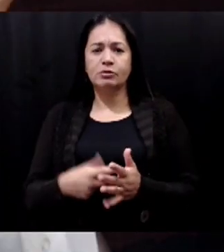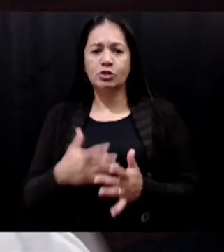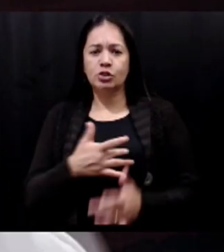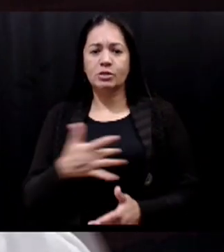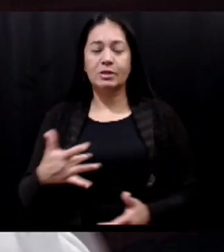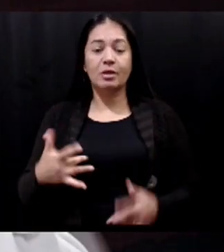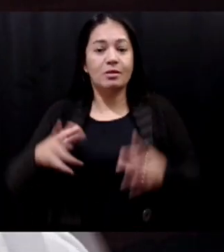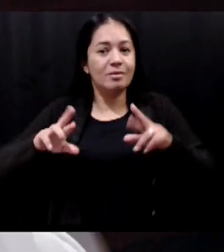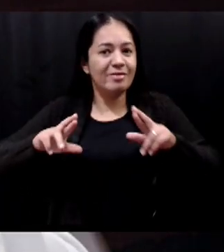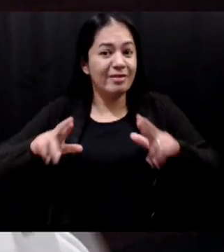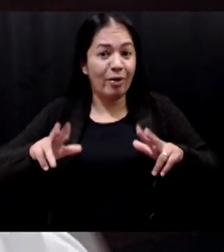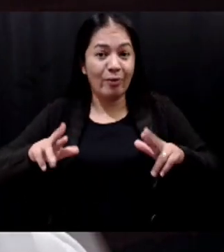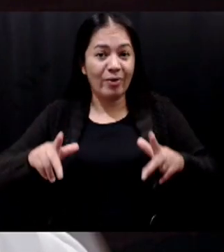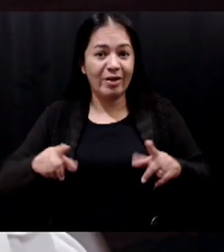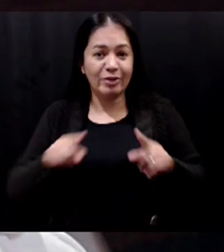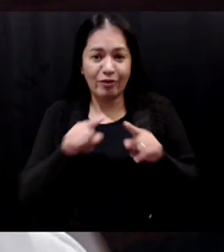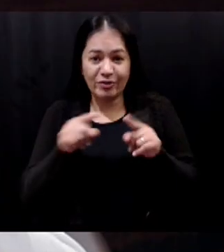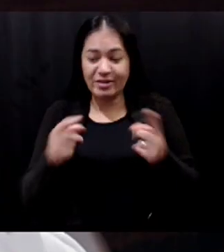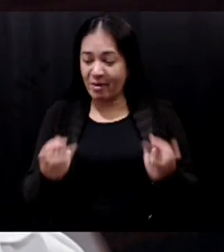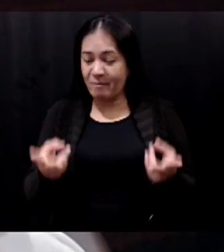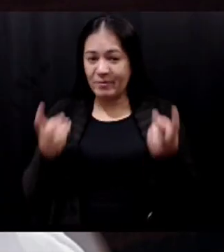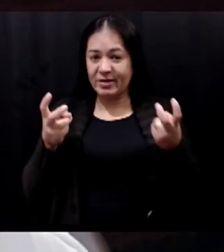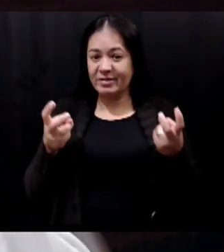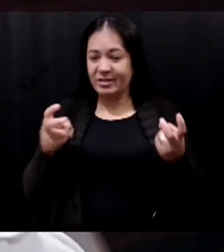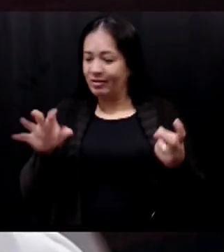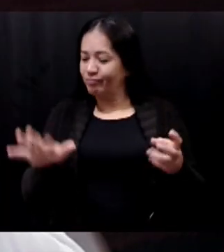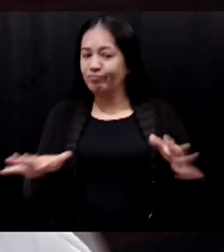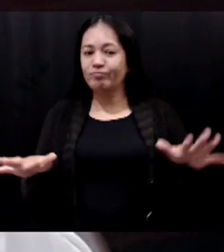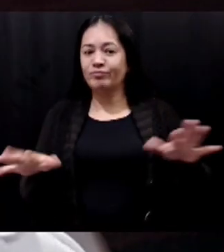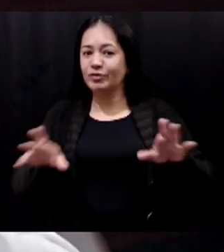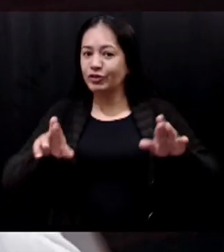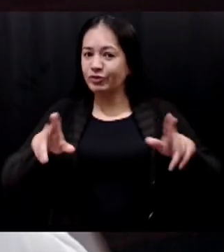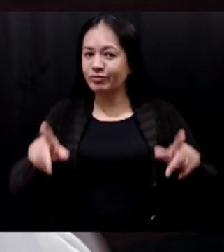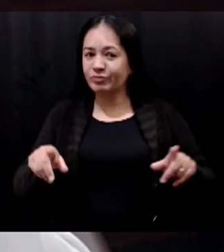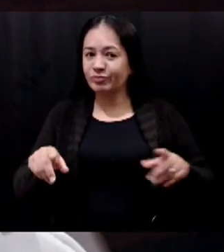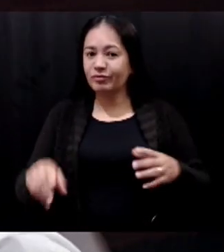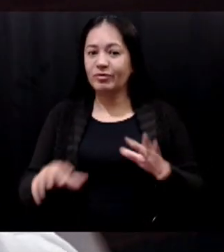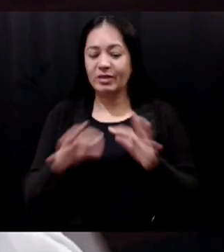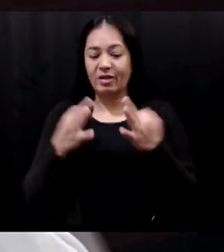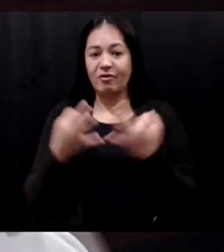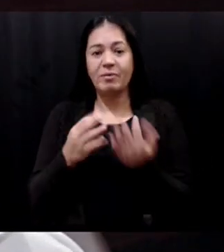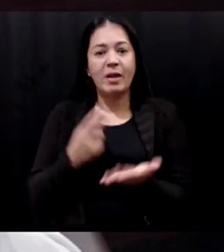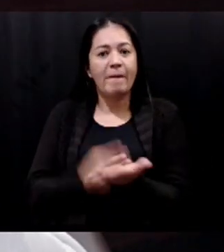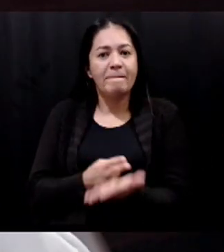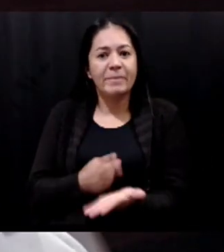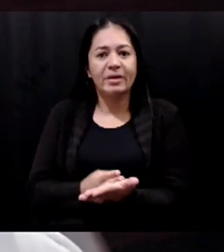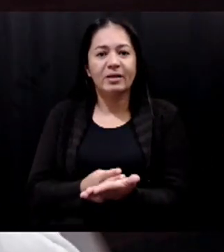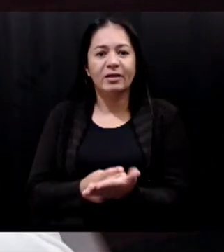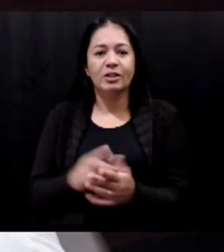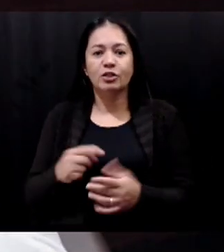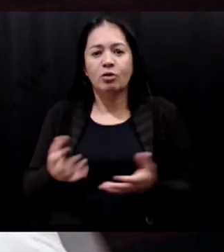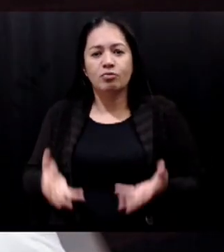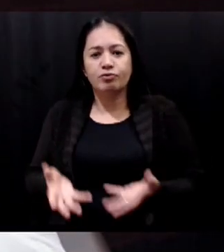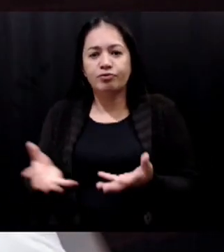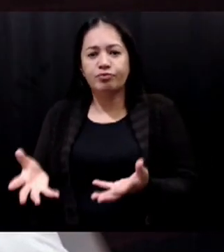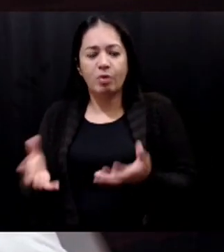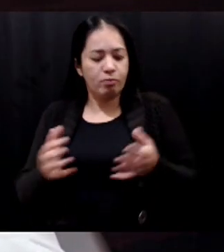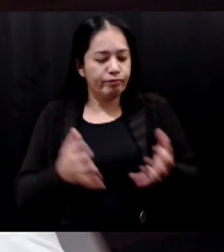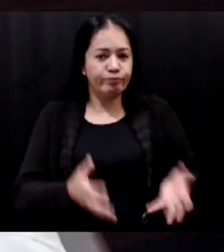você percebe que em diferentes situações, numa mesma família, a gente vai alimentando esse tipo